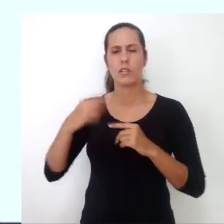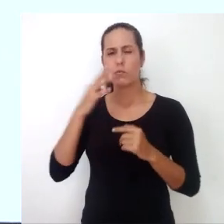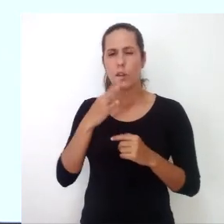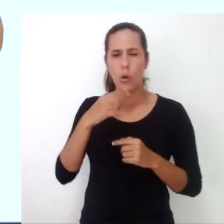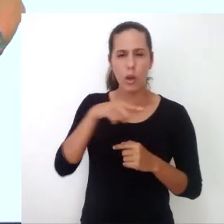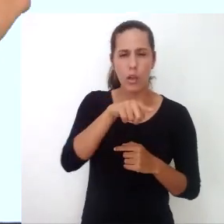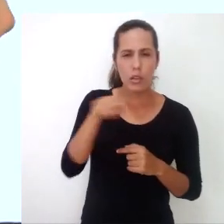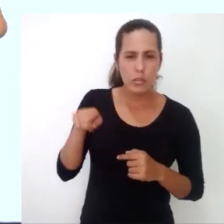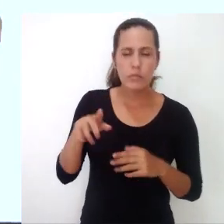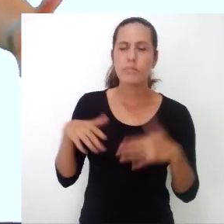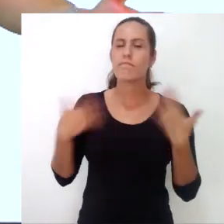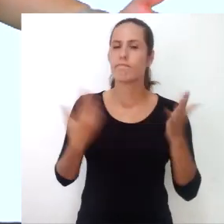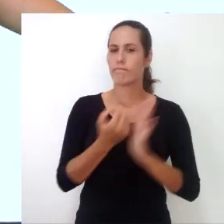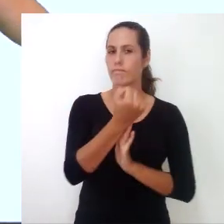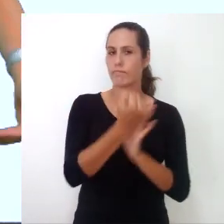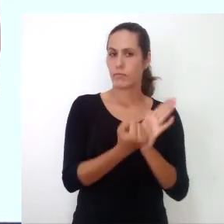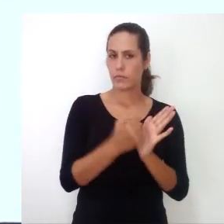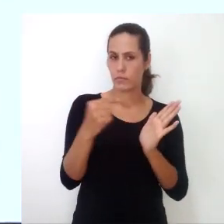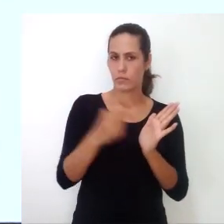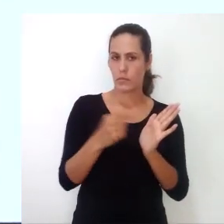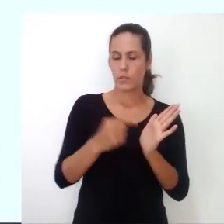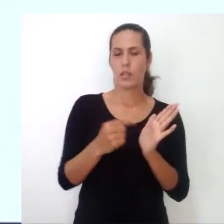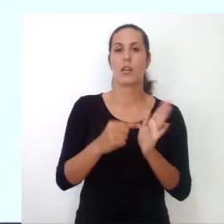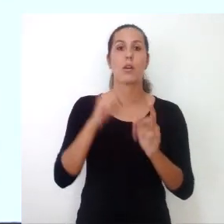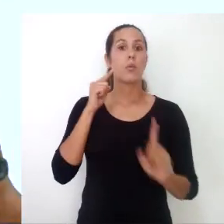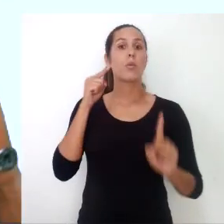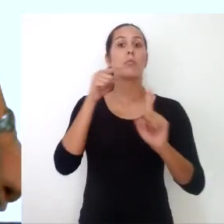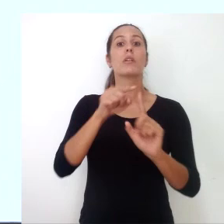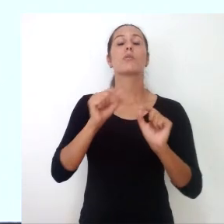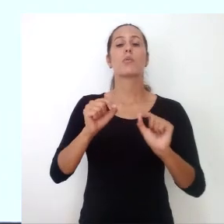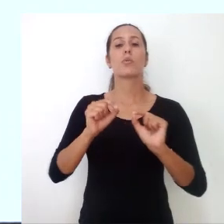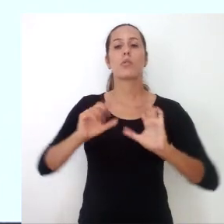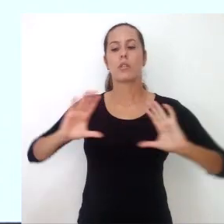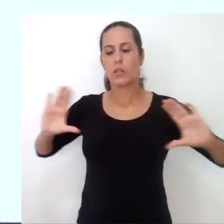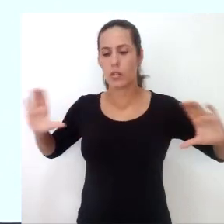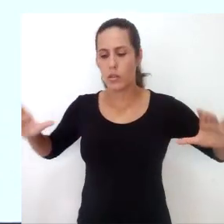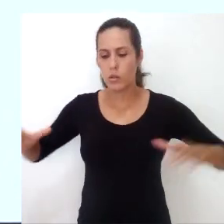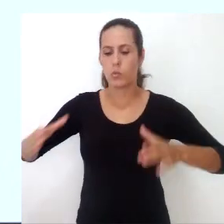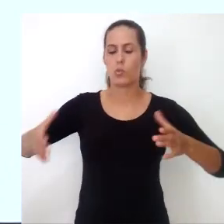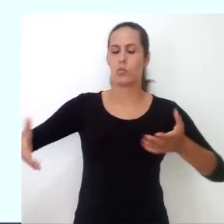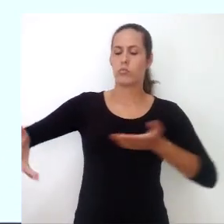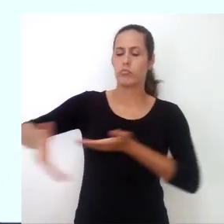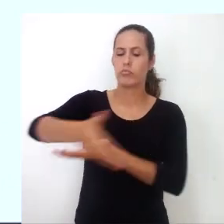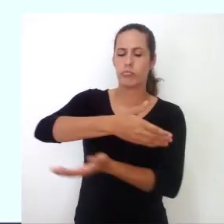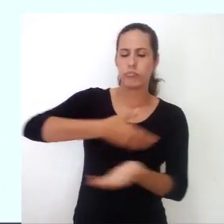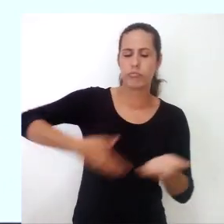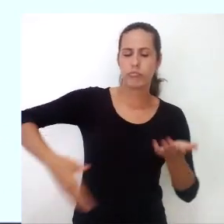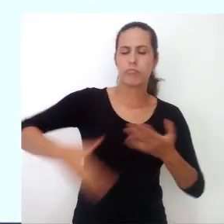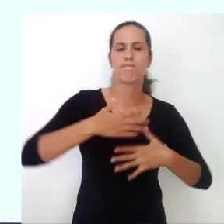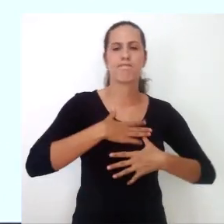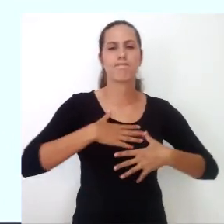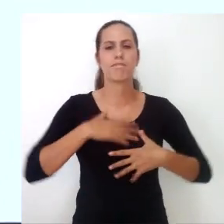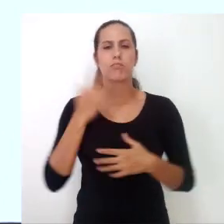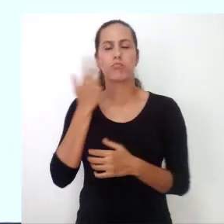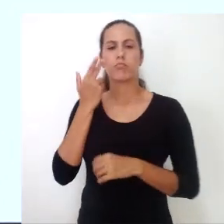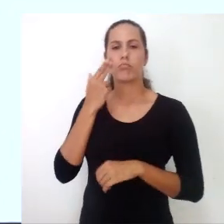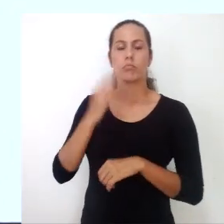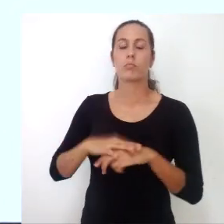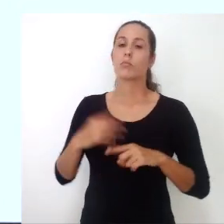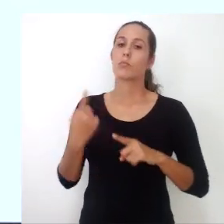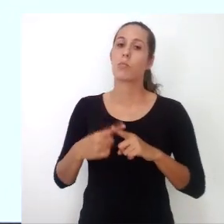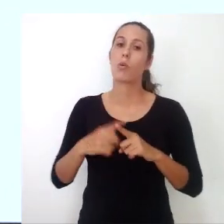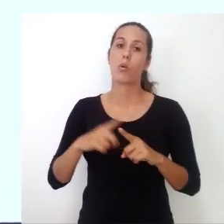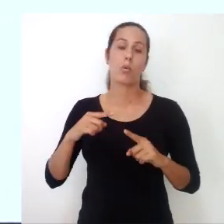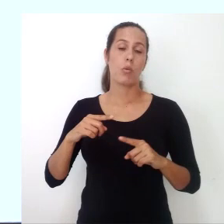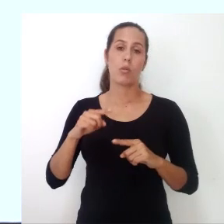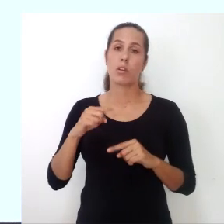ele busca a convivência harmoniosa entre as pessoas, porque todos nós